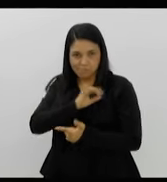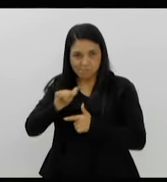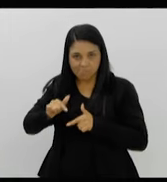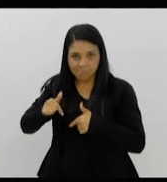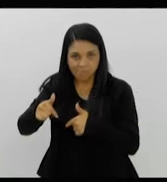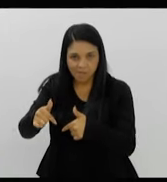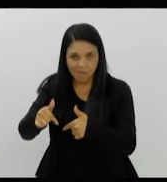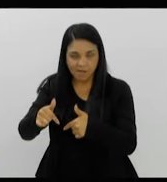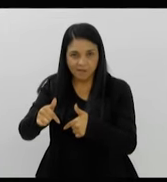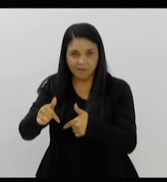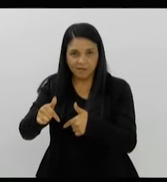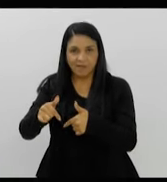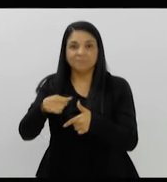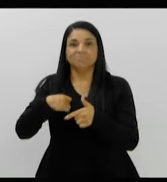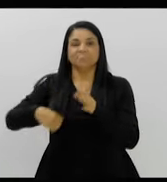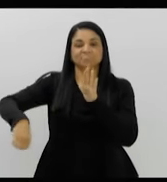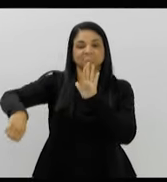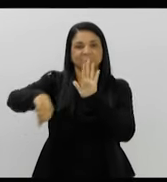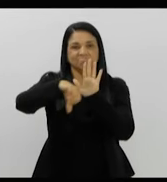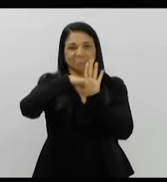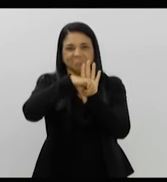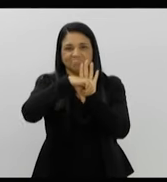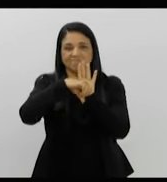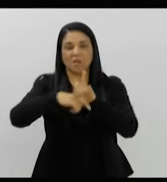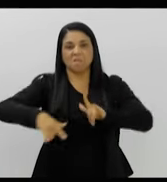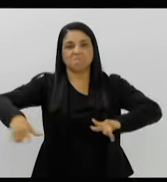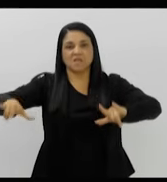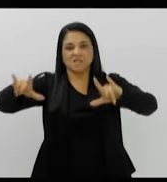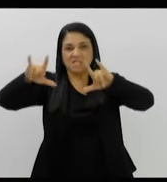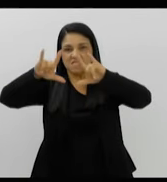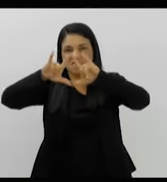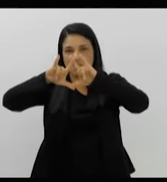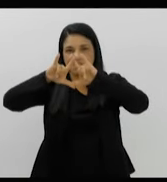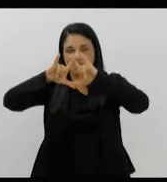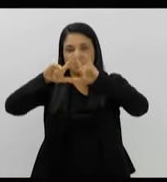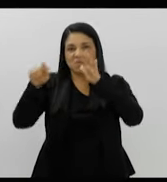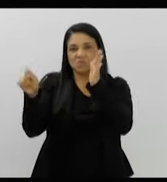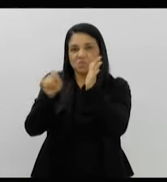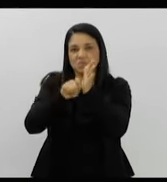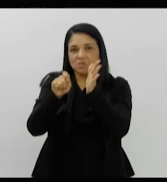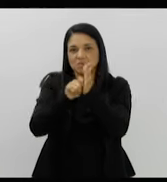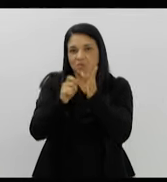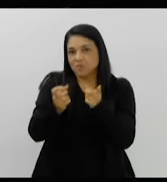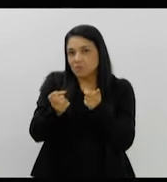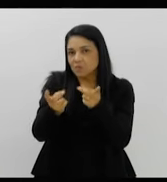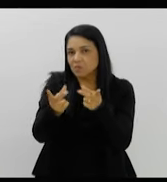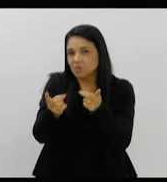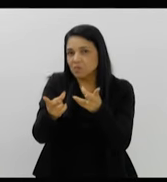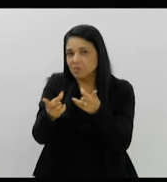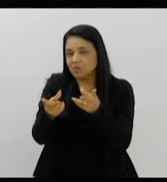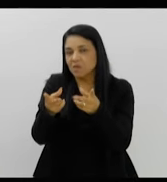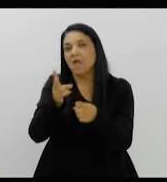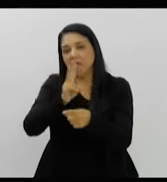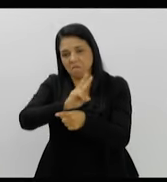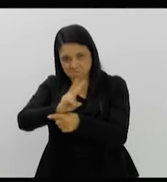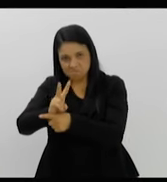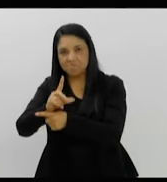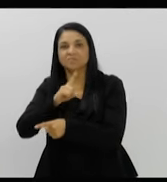aqueles que comem crimes são milicianos são traficantes